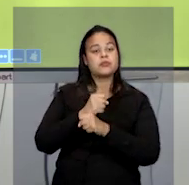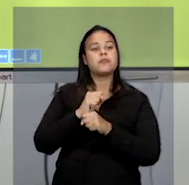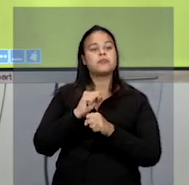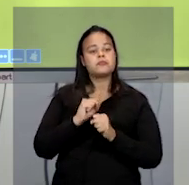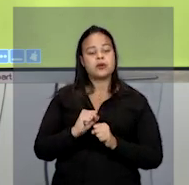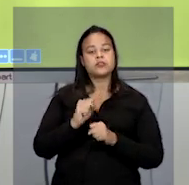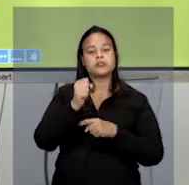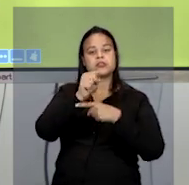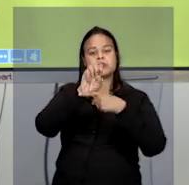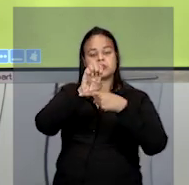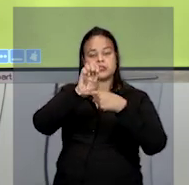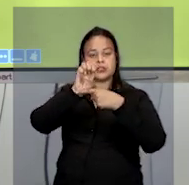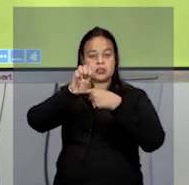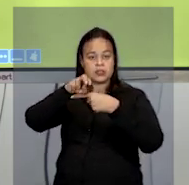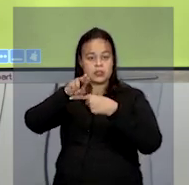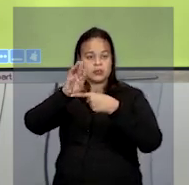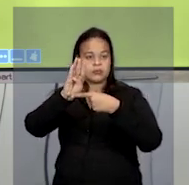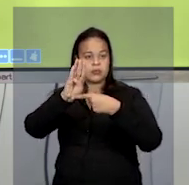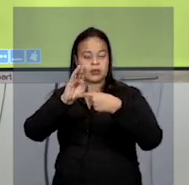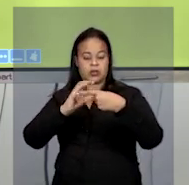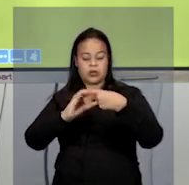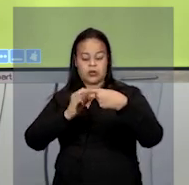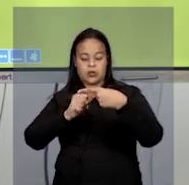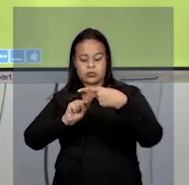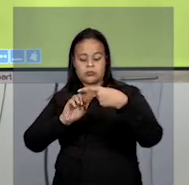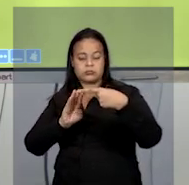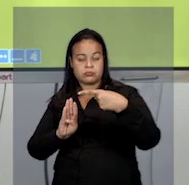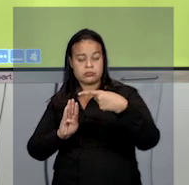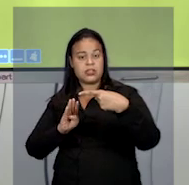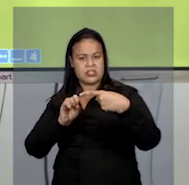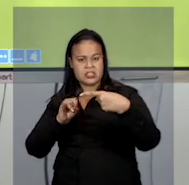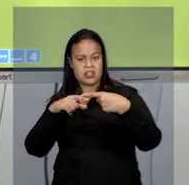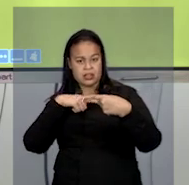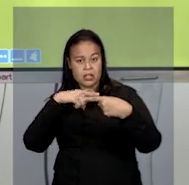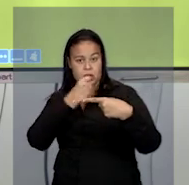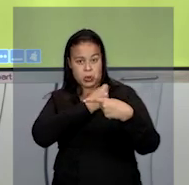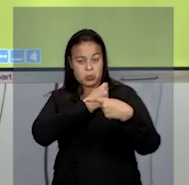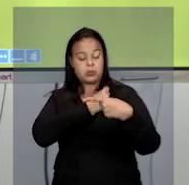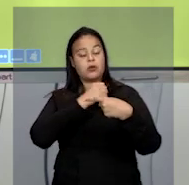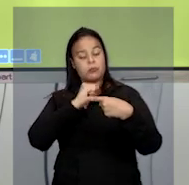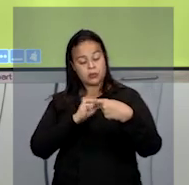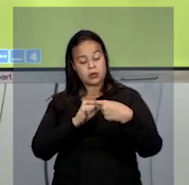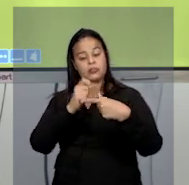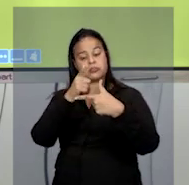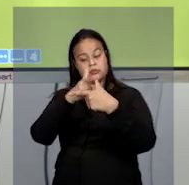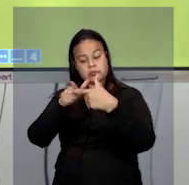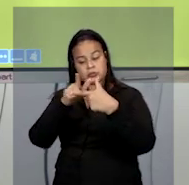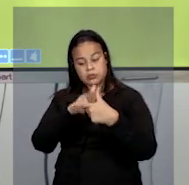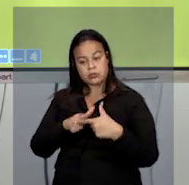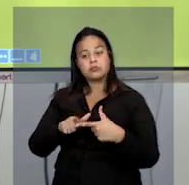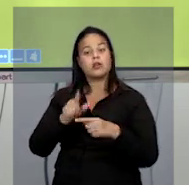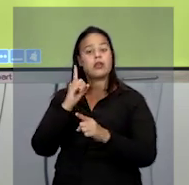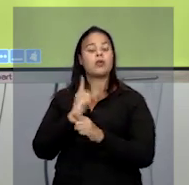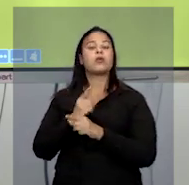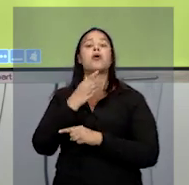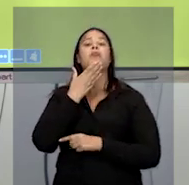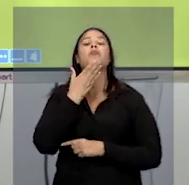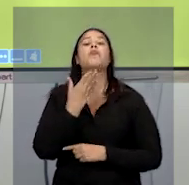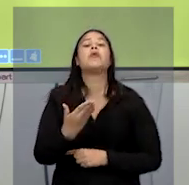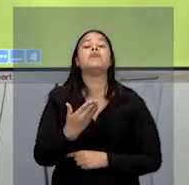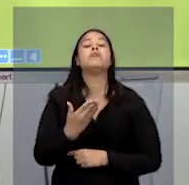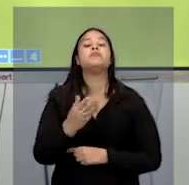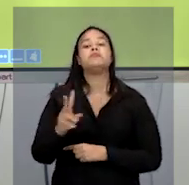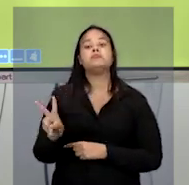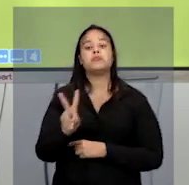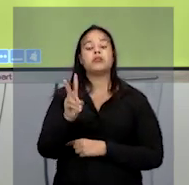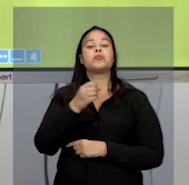beta dividido pelo cosseno do ângulo beta. Se você já tem um valor, você pode fazer a divisão entre os dois e você encontrará também o